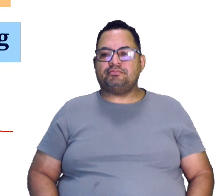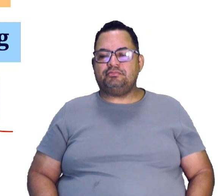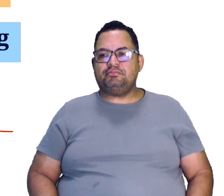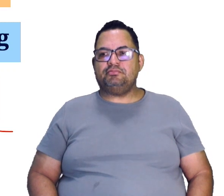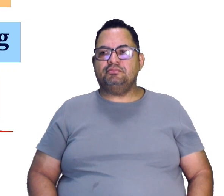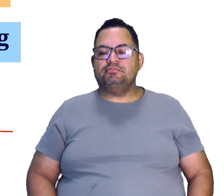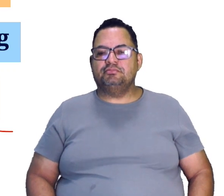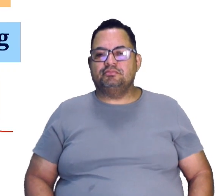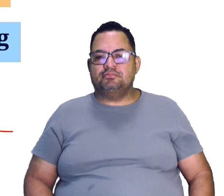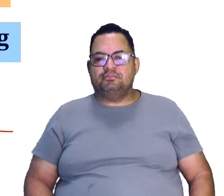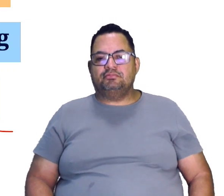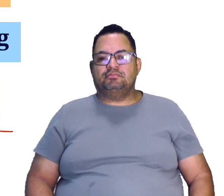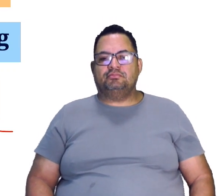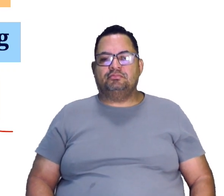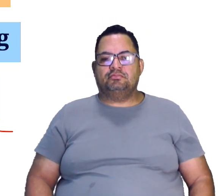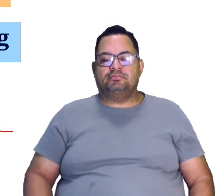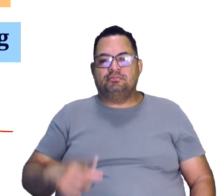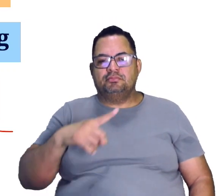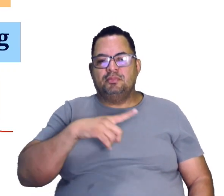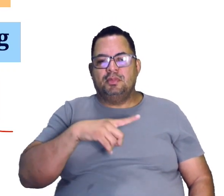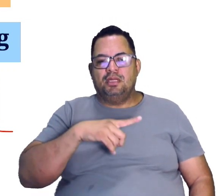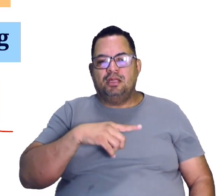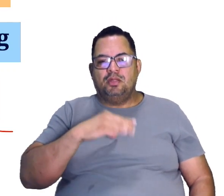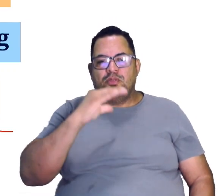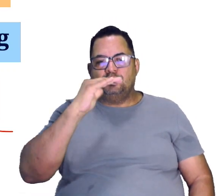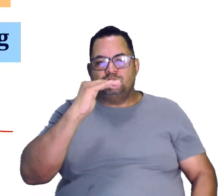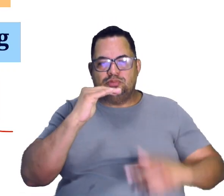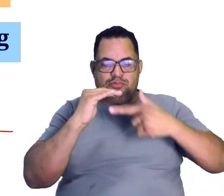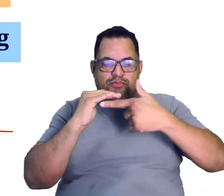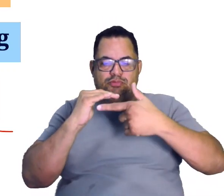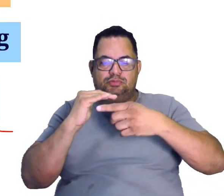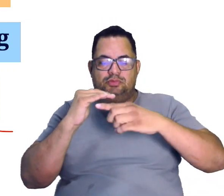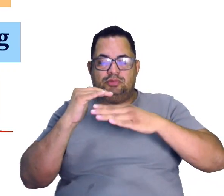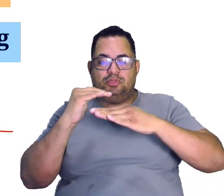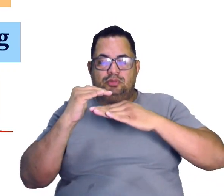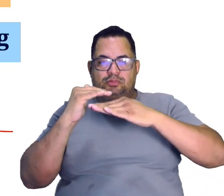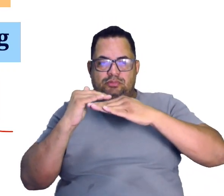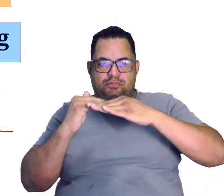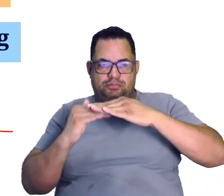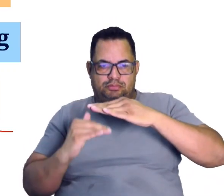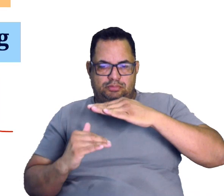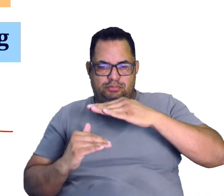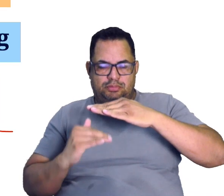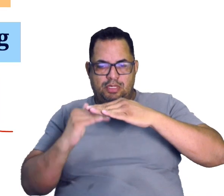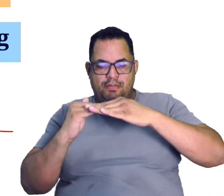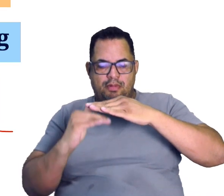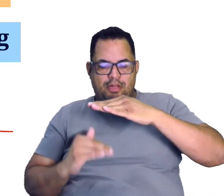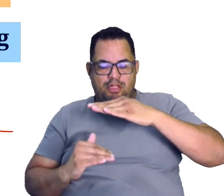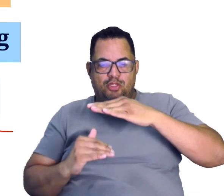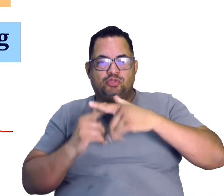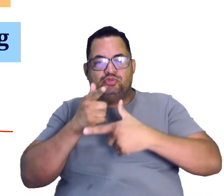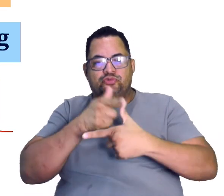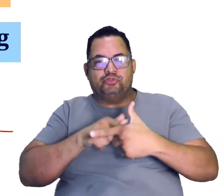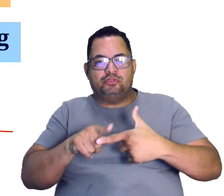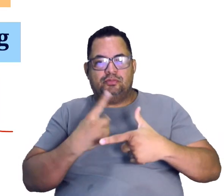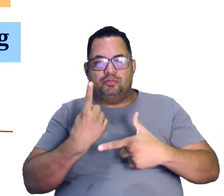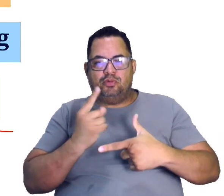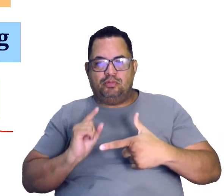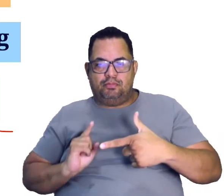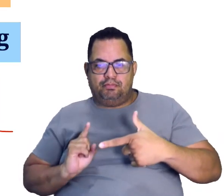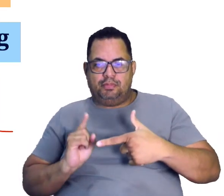saindo de uma menor, de um submúltiplo para um múltiplo, eu vou dividir por 1.000. Então,